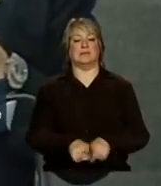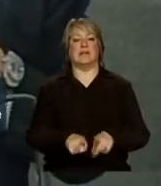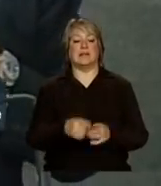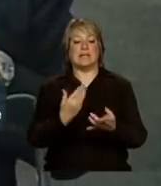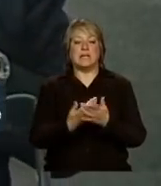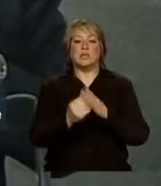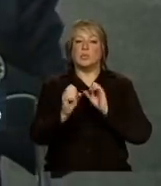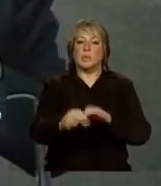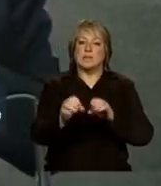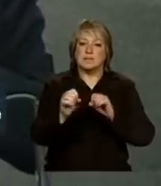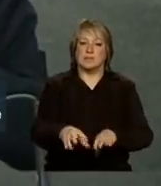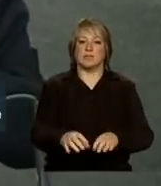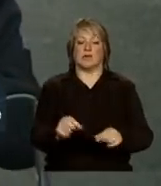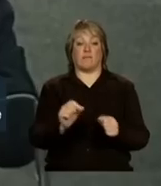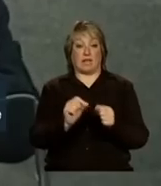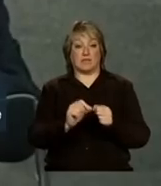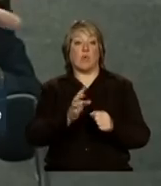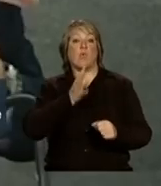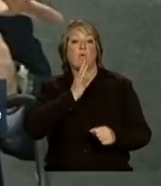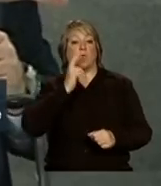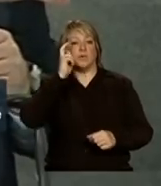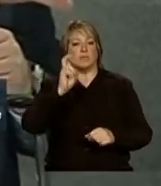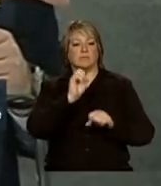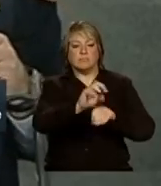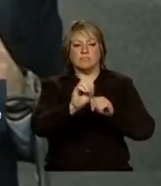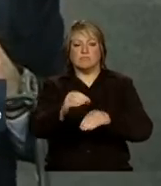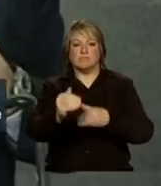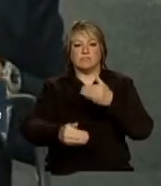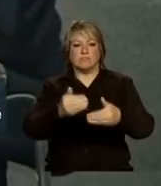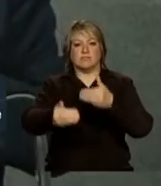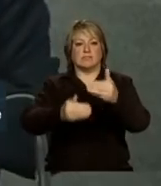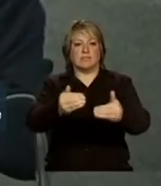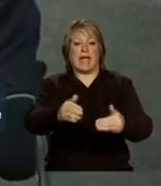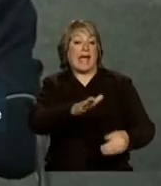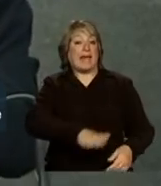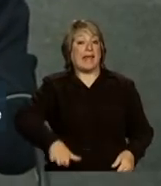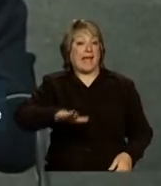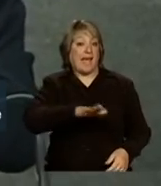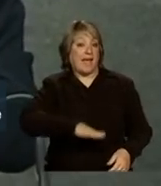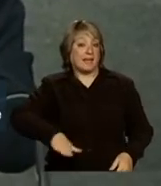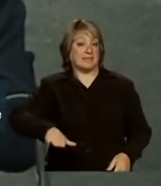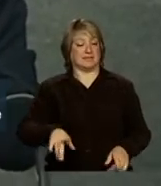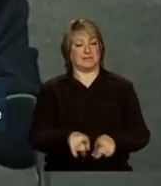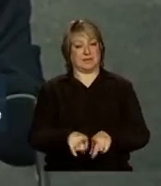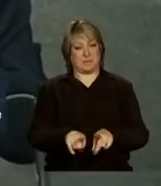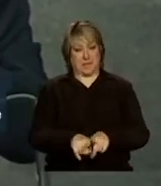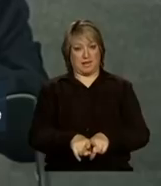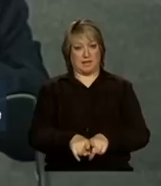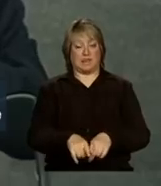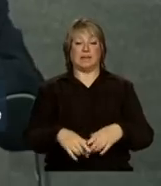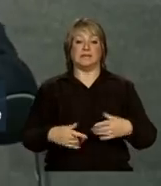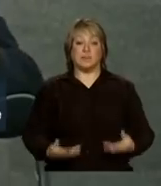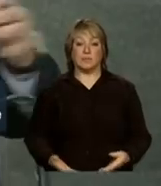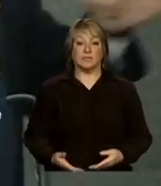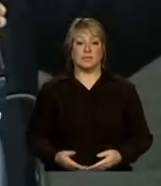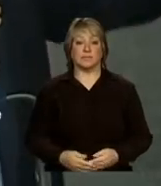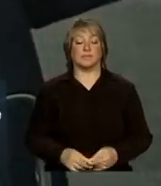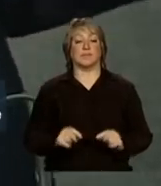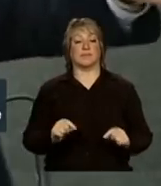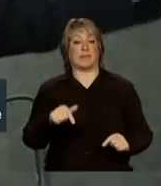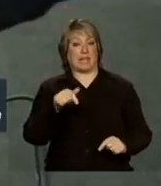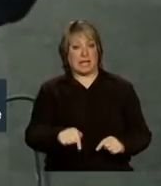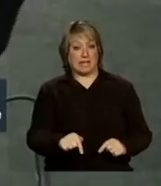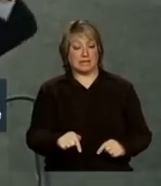educação fazer o conhecimento chegar na cabeça da criança cer Então esse